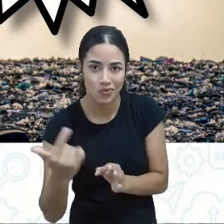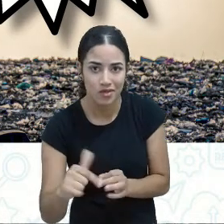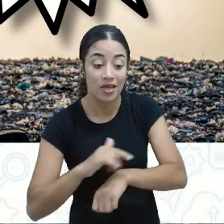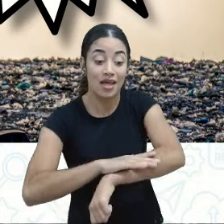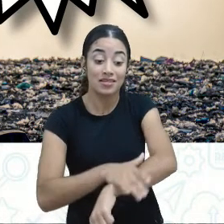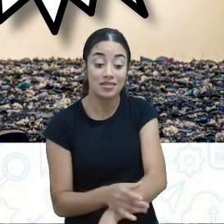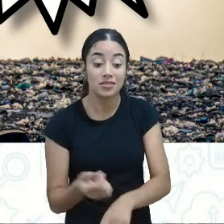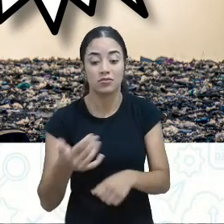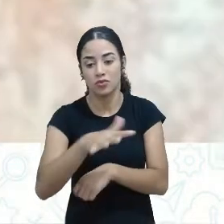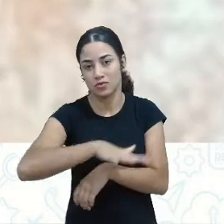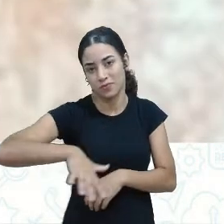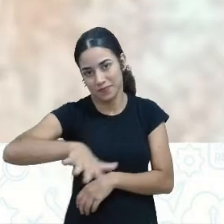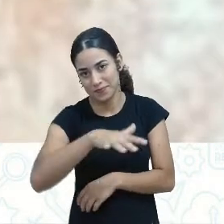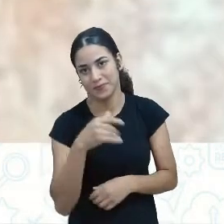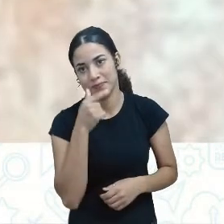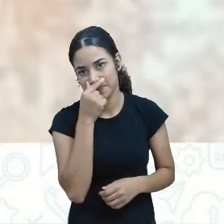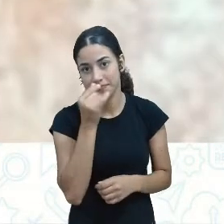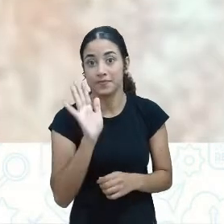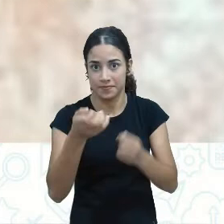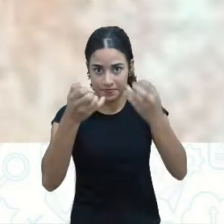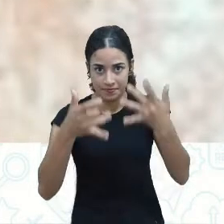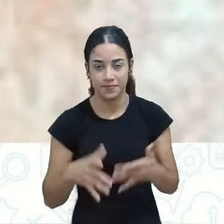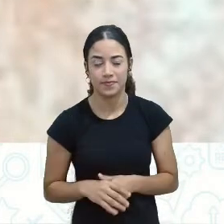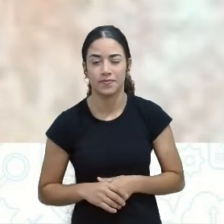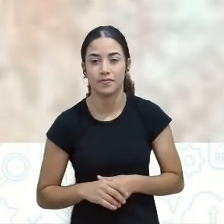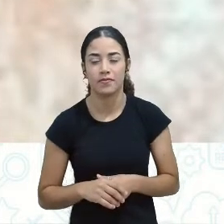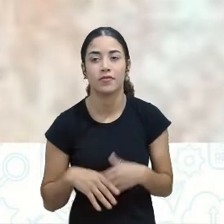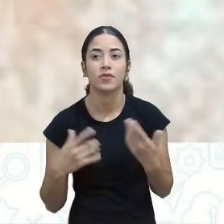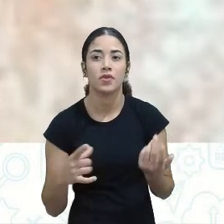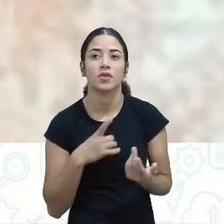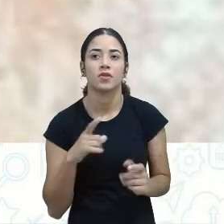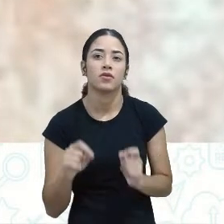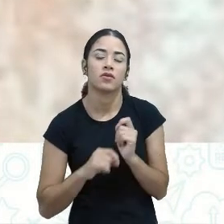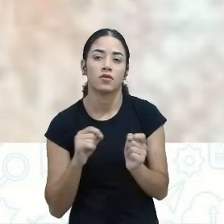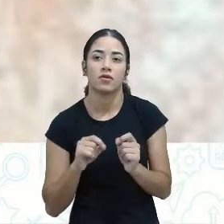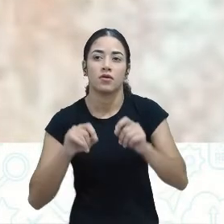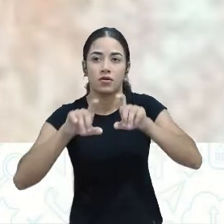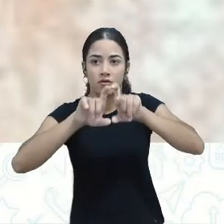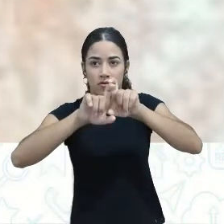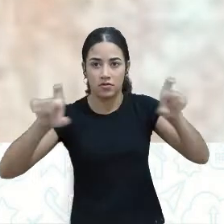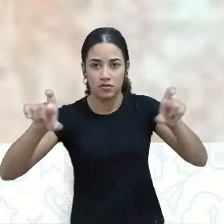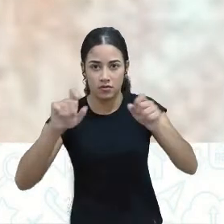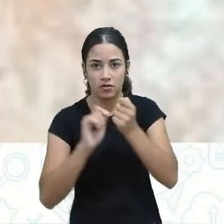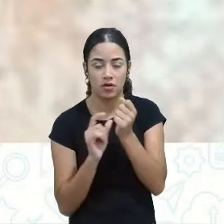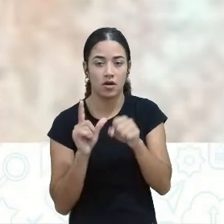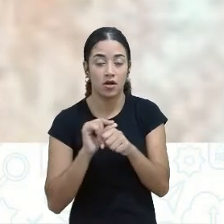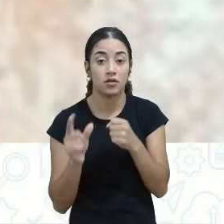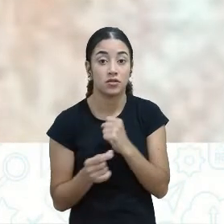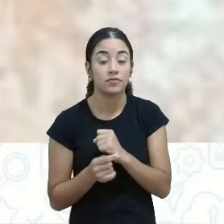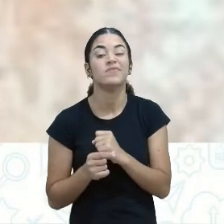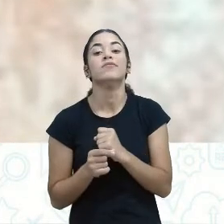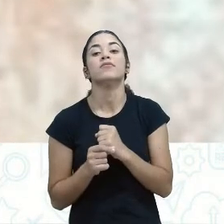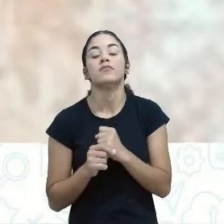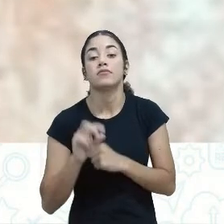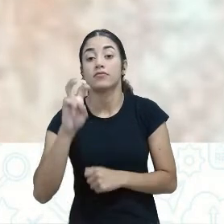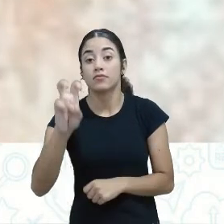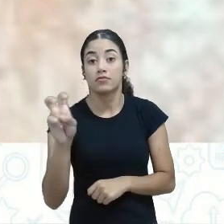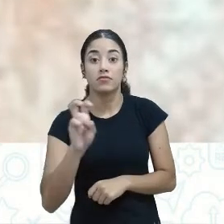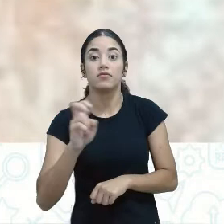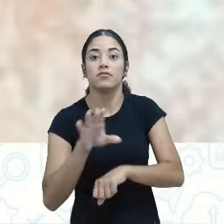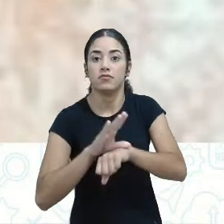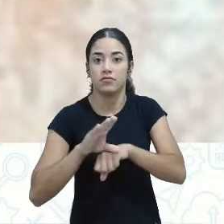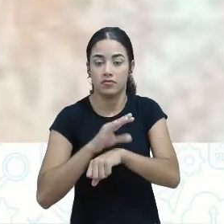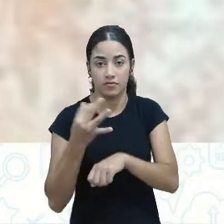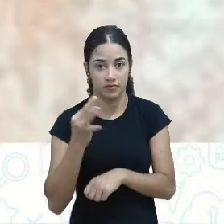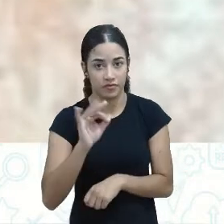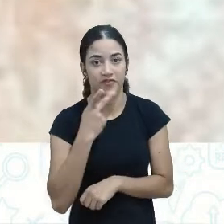ambiental, como a gente está abordando aqui na aula, certo? E aí, vejam, o trecho do artigo 5º da Constituição Federal diz a